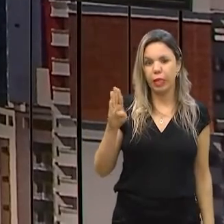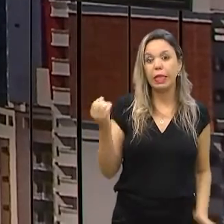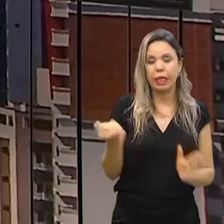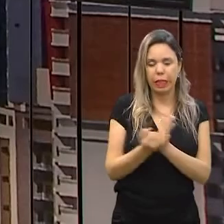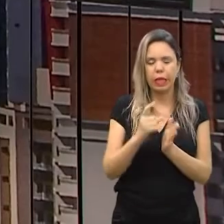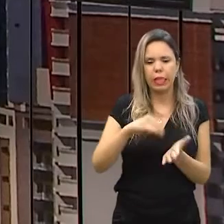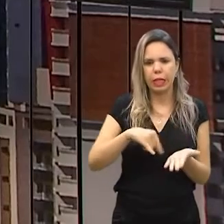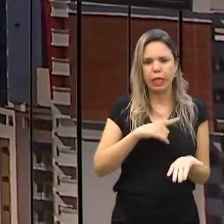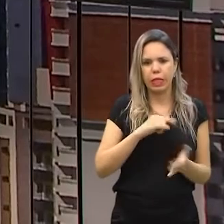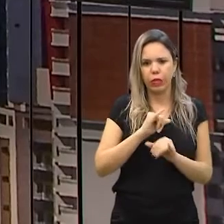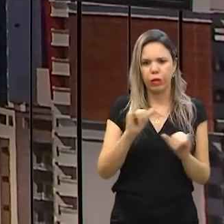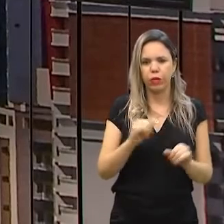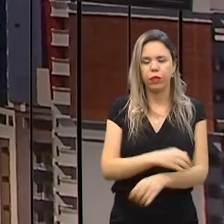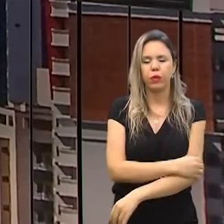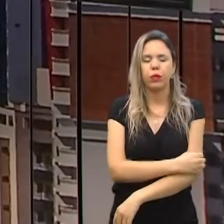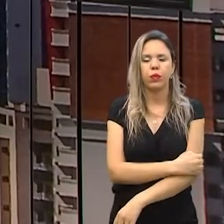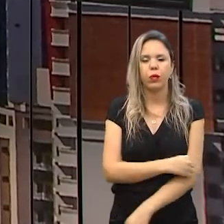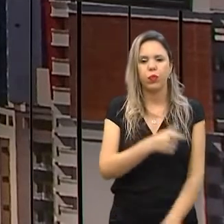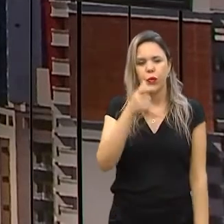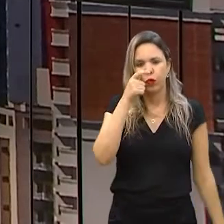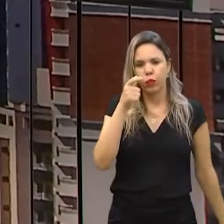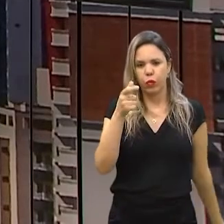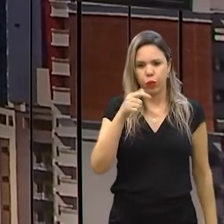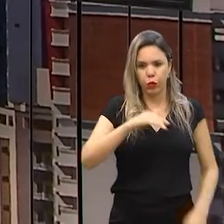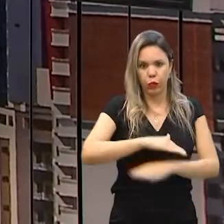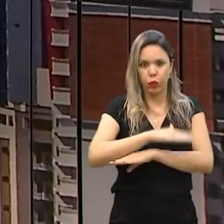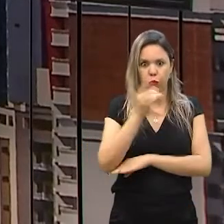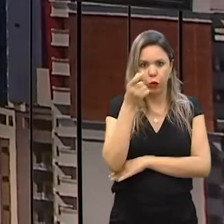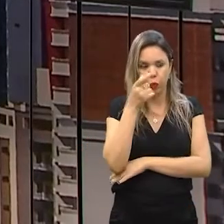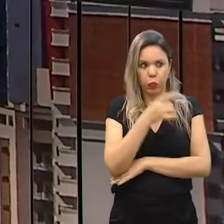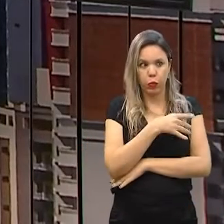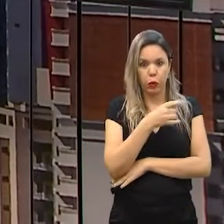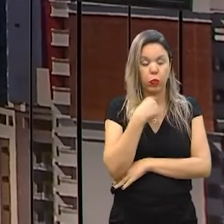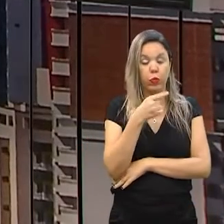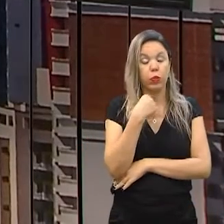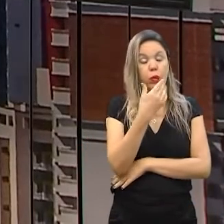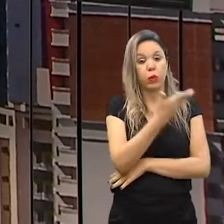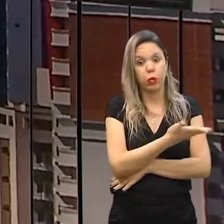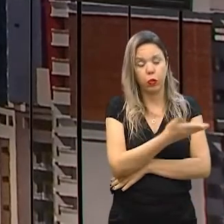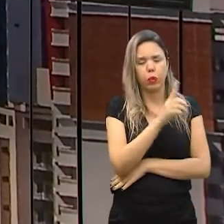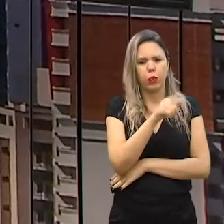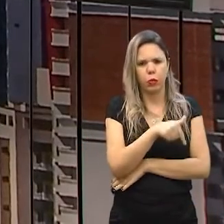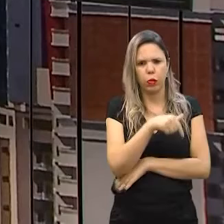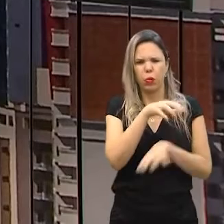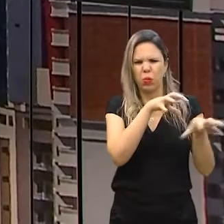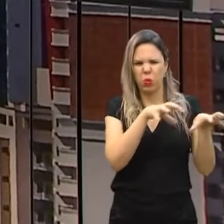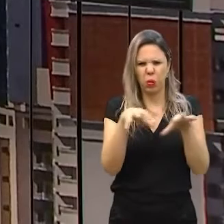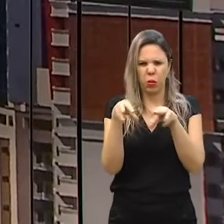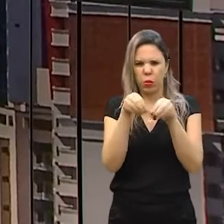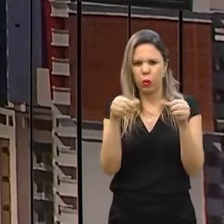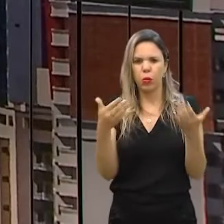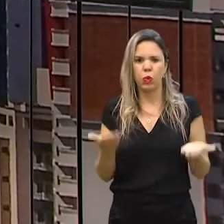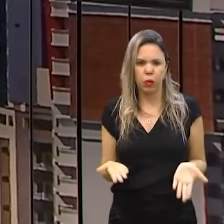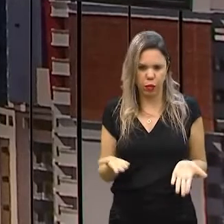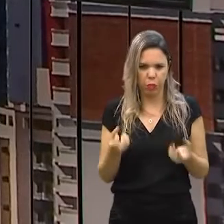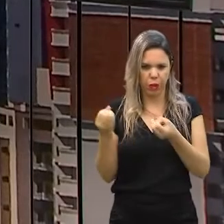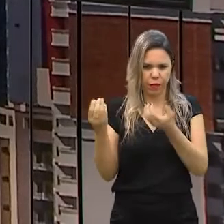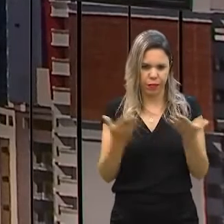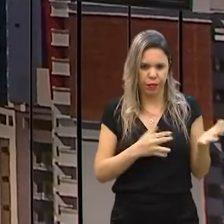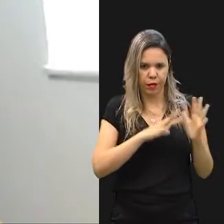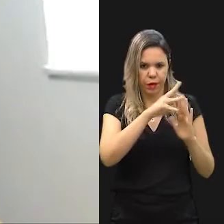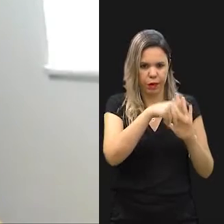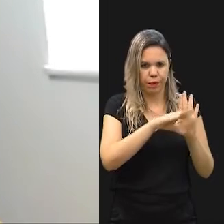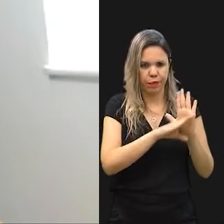tem notícia, mas quem está vendo pela janela tem medo e tem dúvida também. O que são essas tempestades de areia? Bem-vindo ao Giro